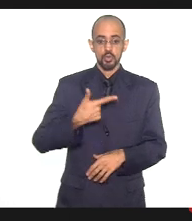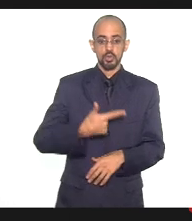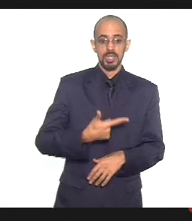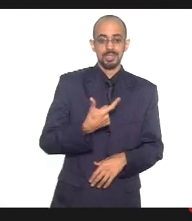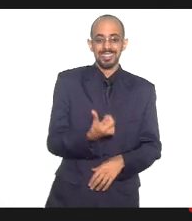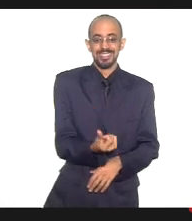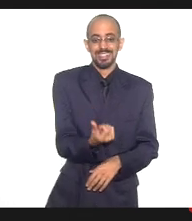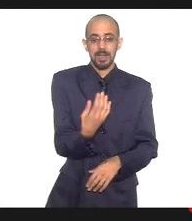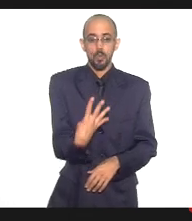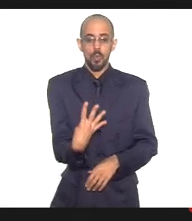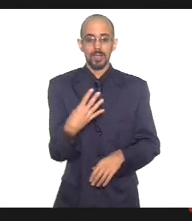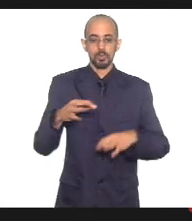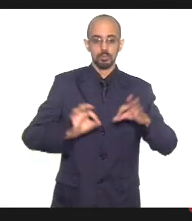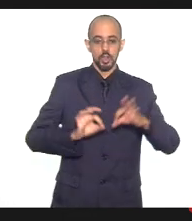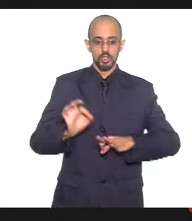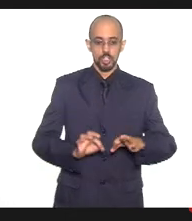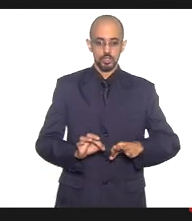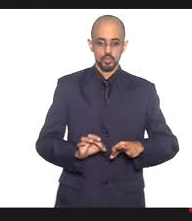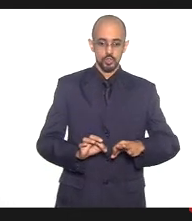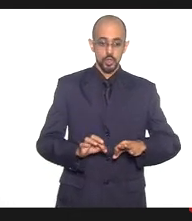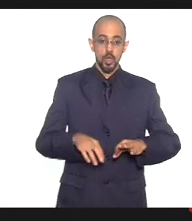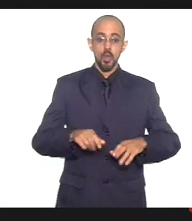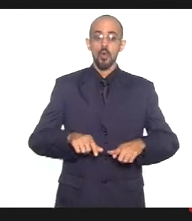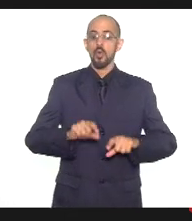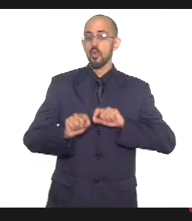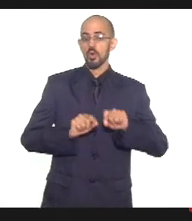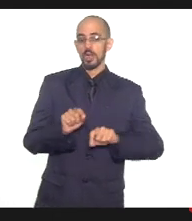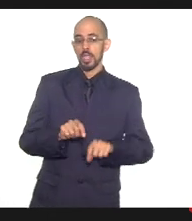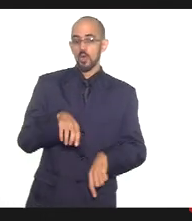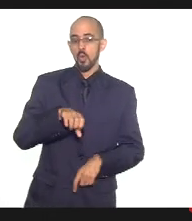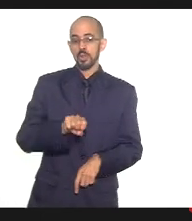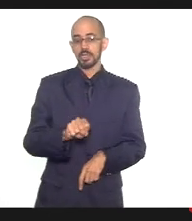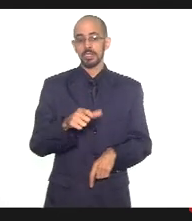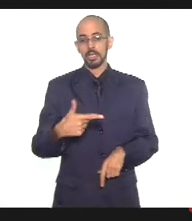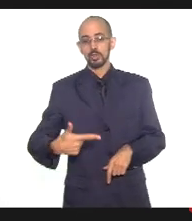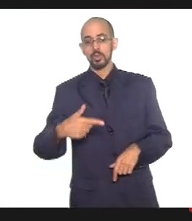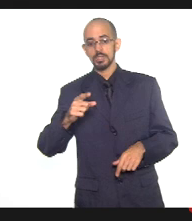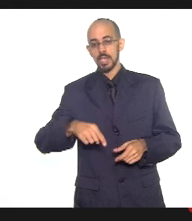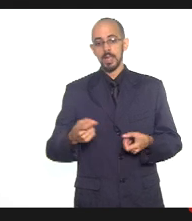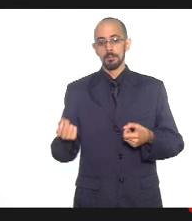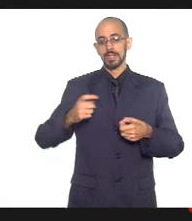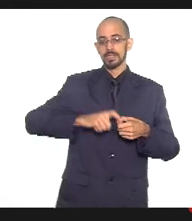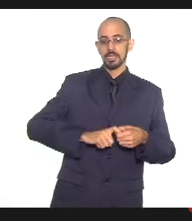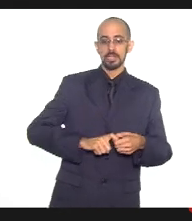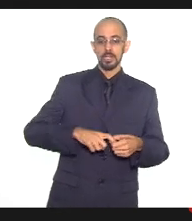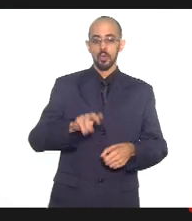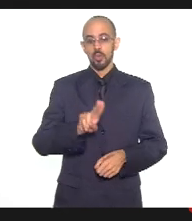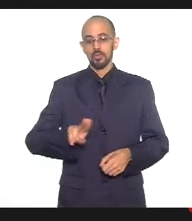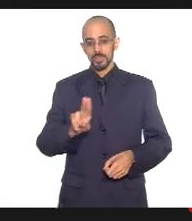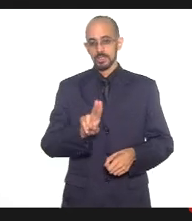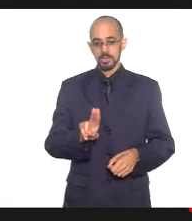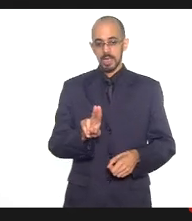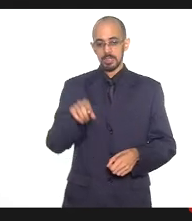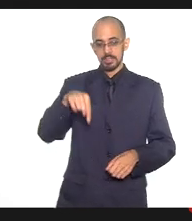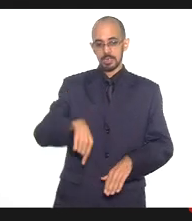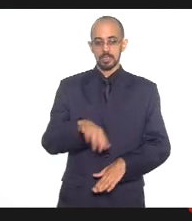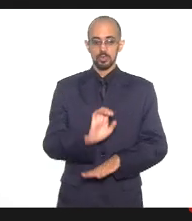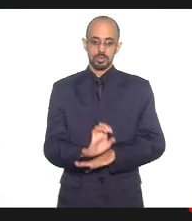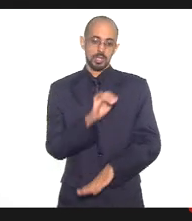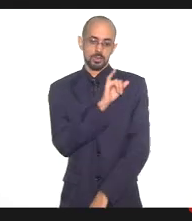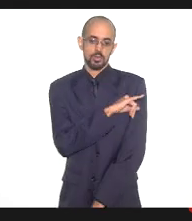264 projetos, 82 deles foram aqui com universidades e centros de pesquisa aqui no Rio de Janeiro. Eu queria citar aqui